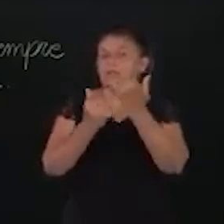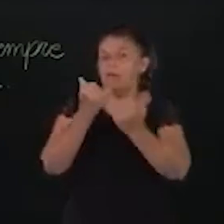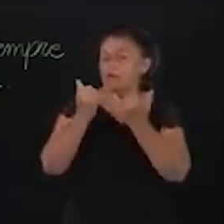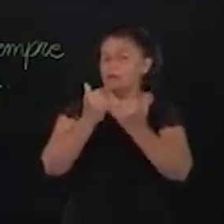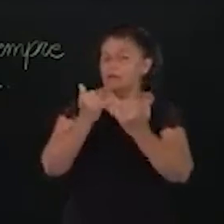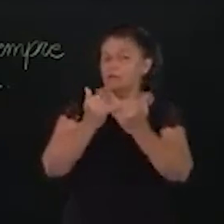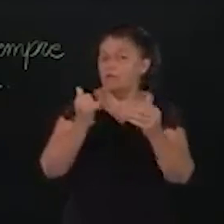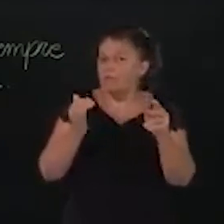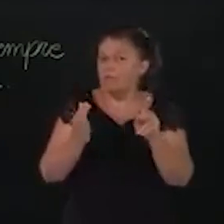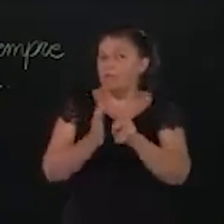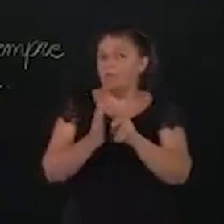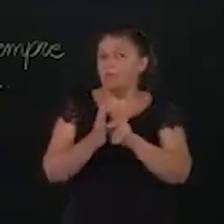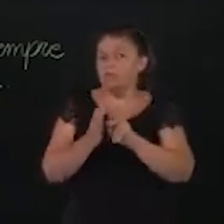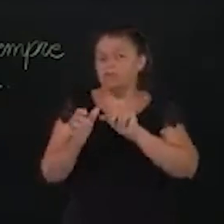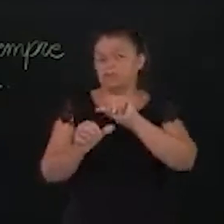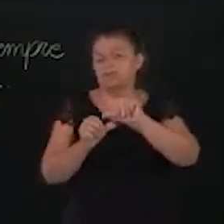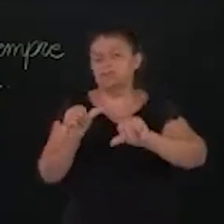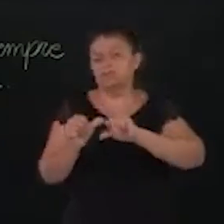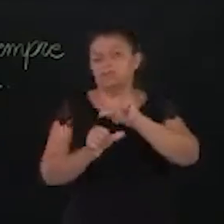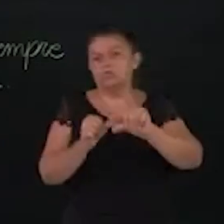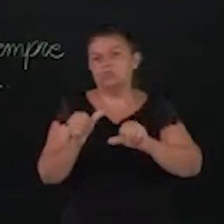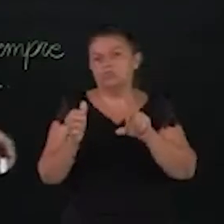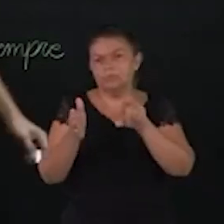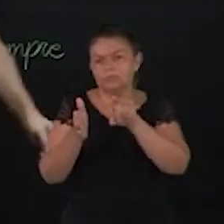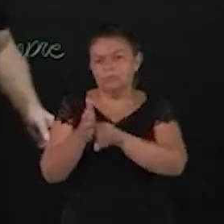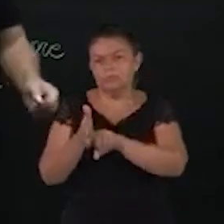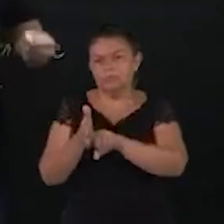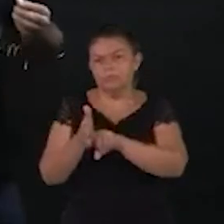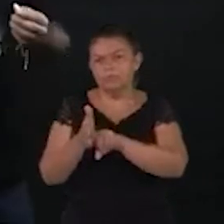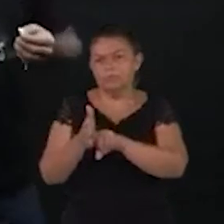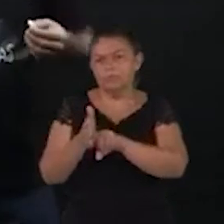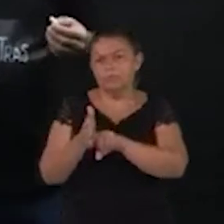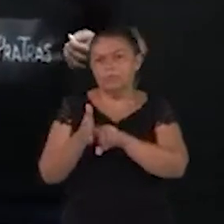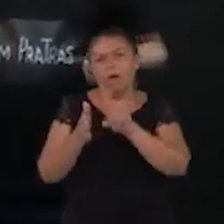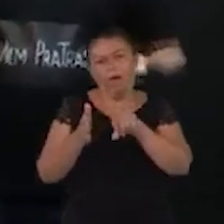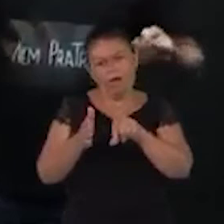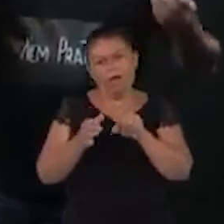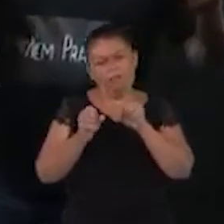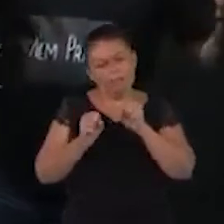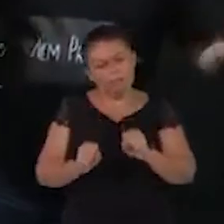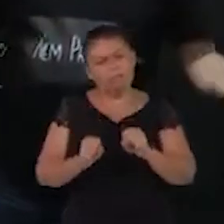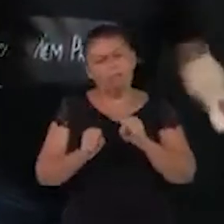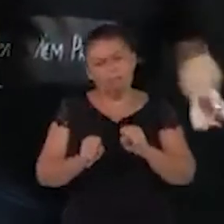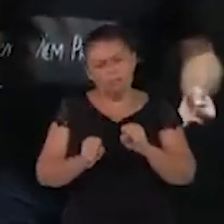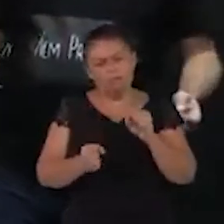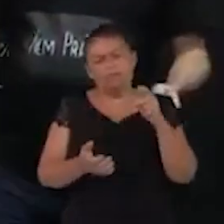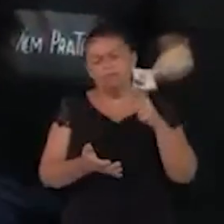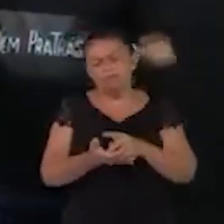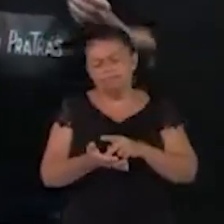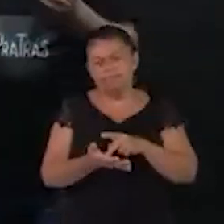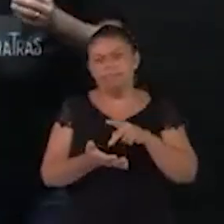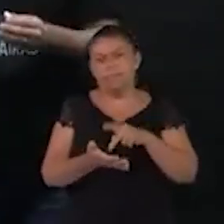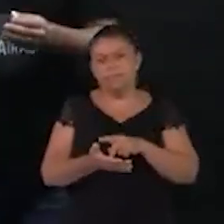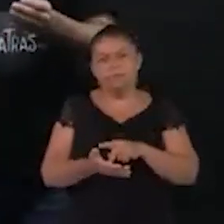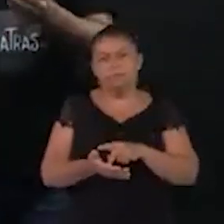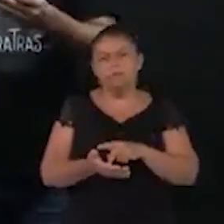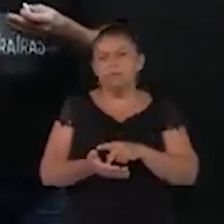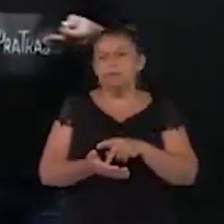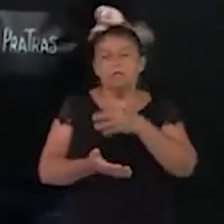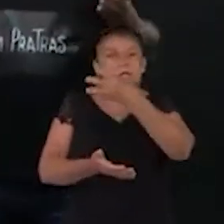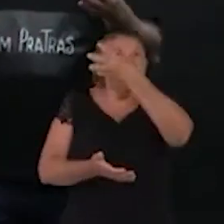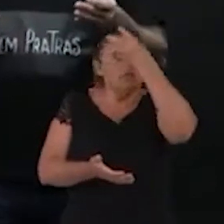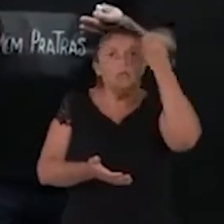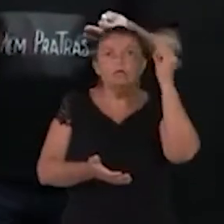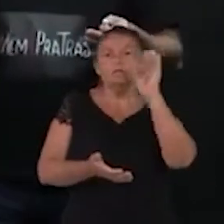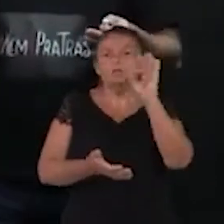adição, automaticamente se transformou numa subtração. É possível isso? Com toda certeza. Não se